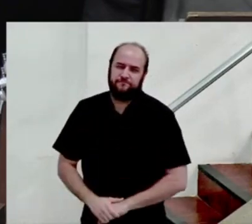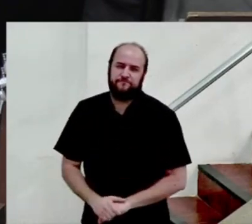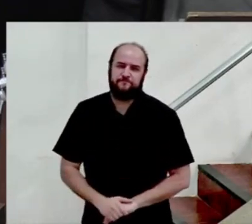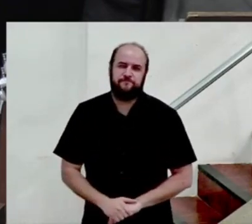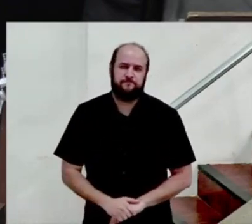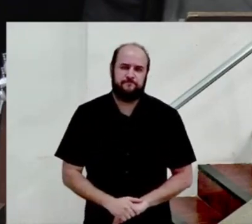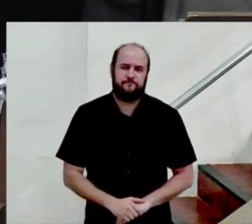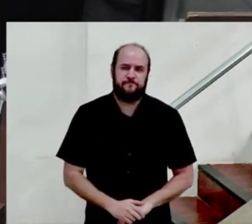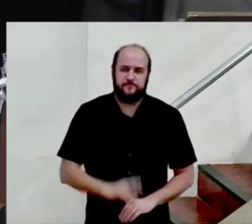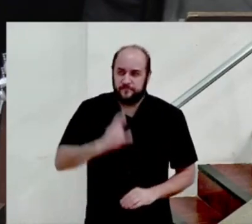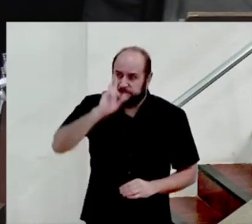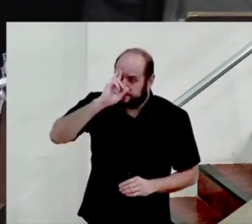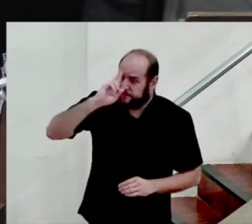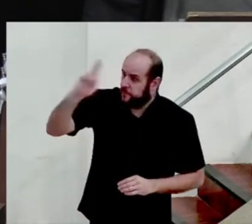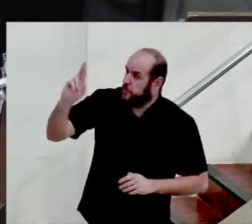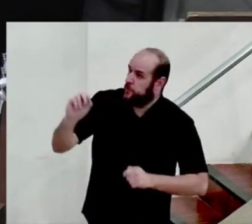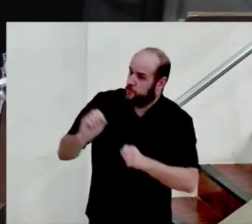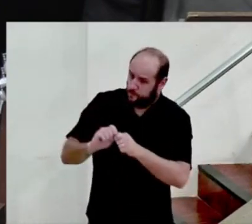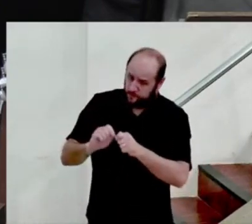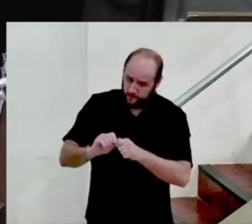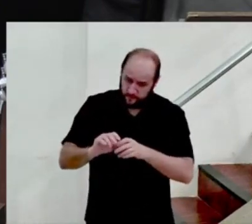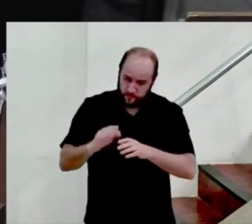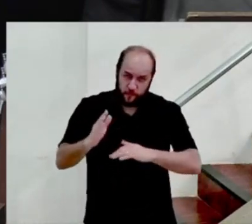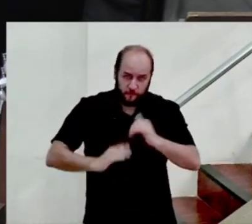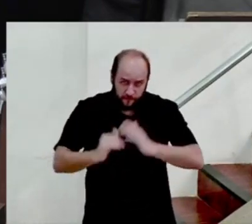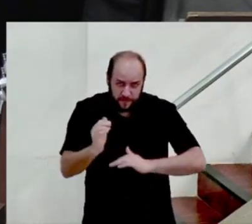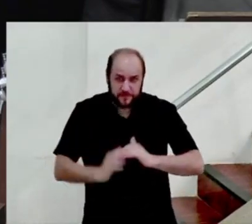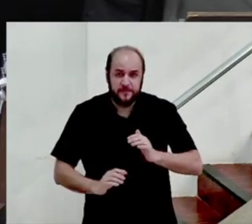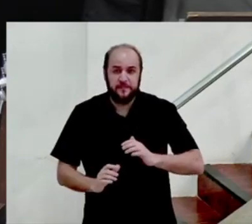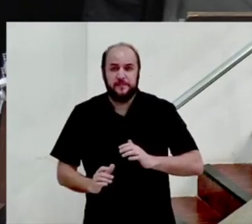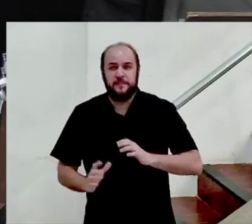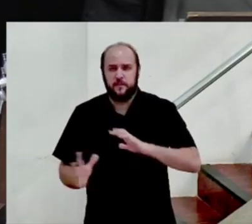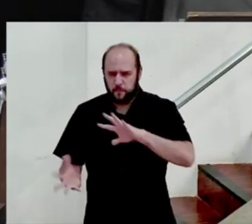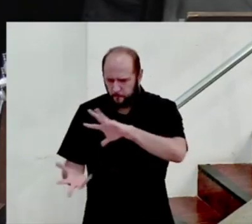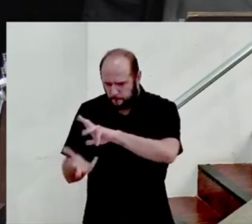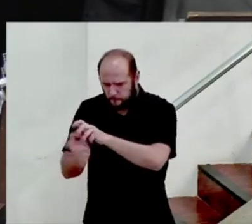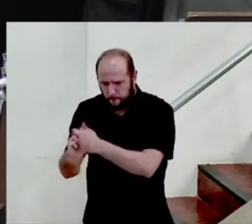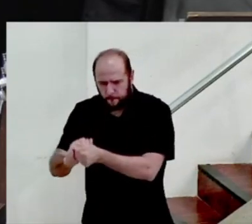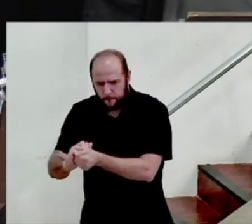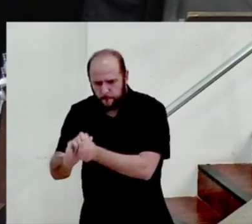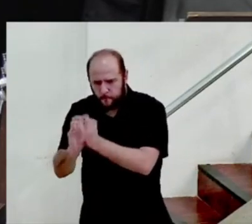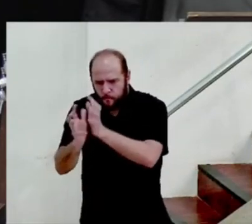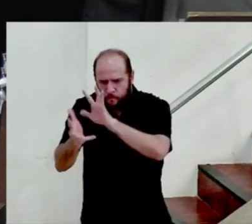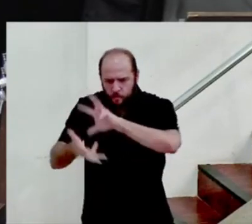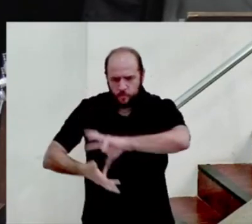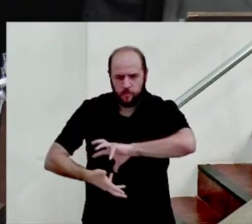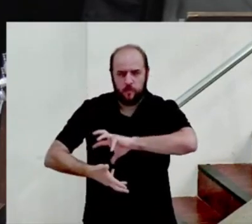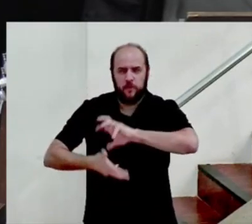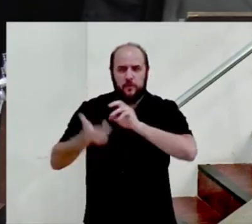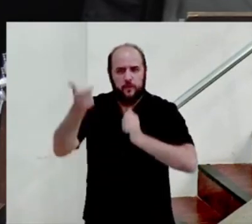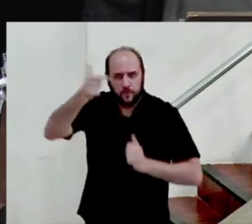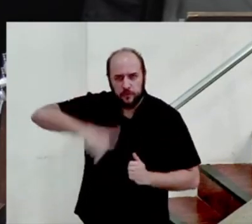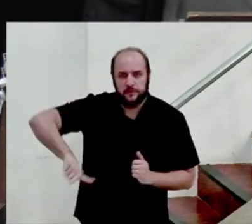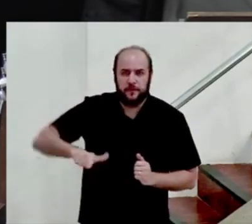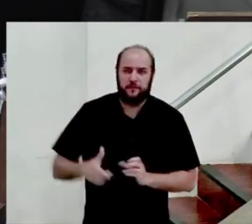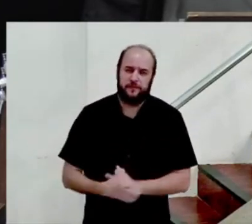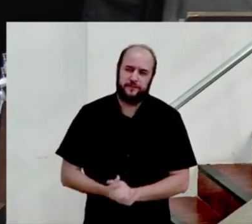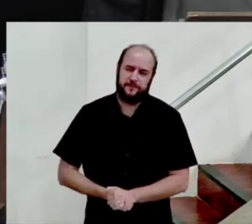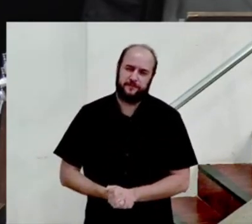O Senhor fez a terra voltar a ser o seu primeiro ato criacional, sem forma e